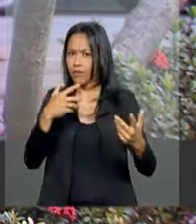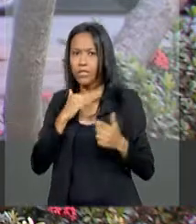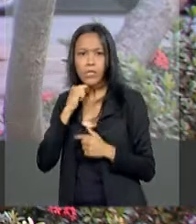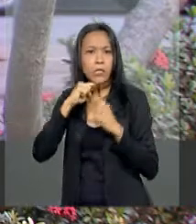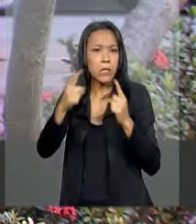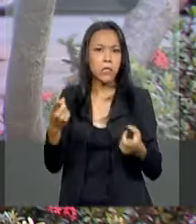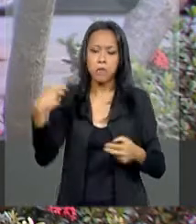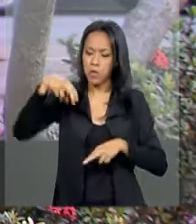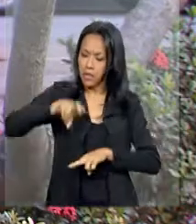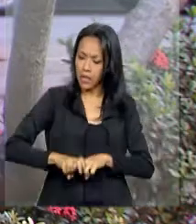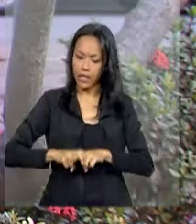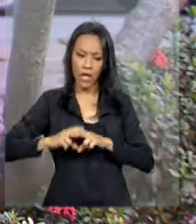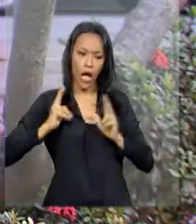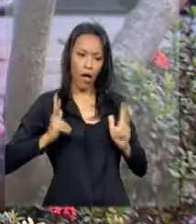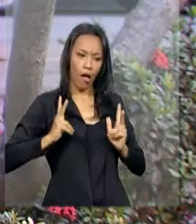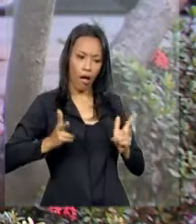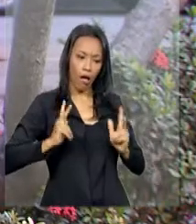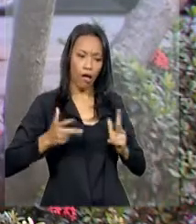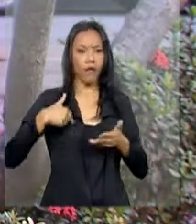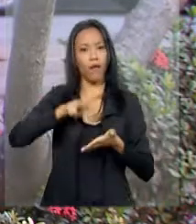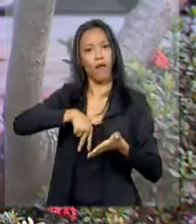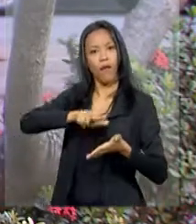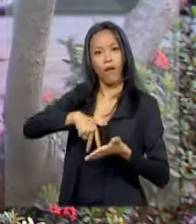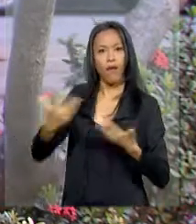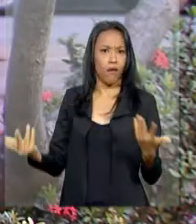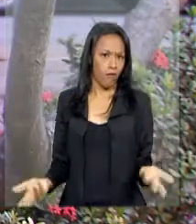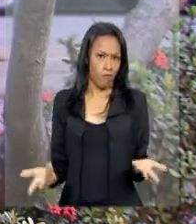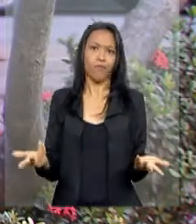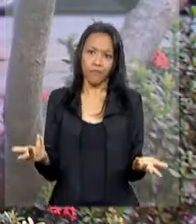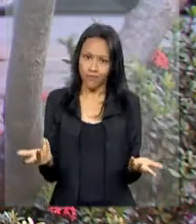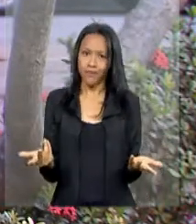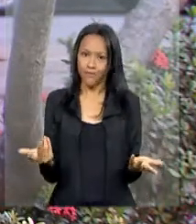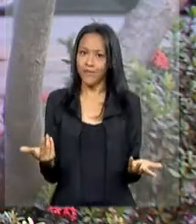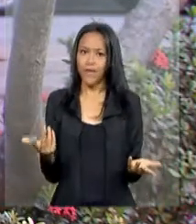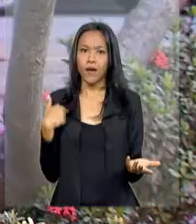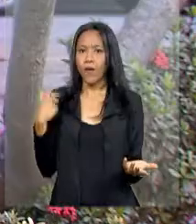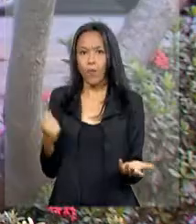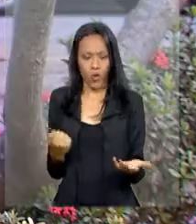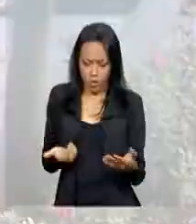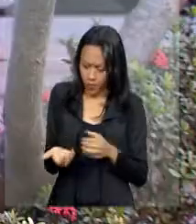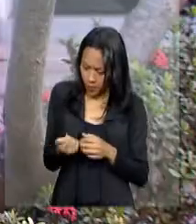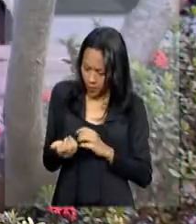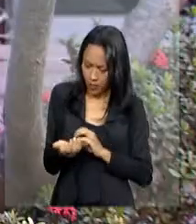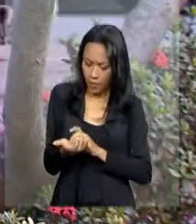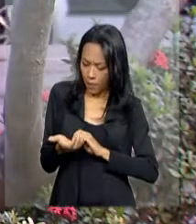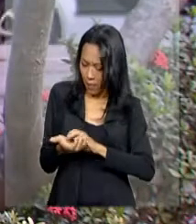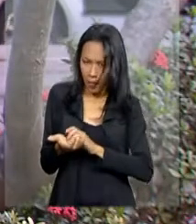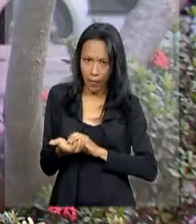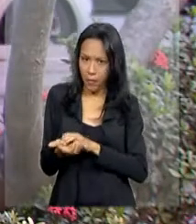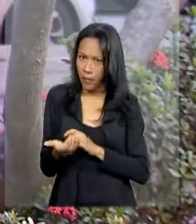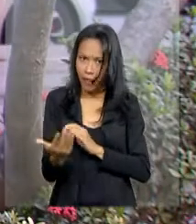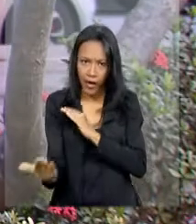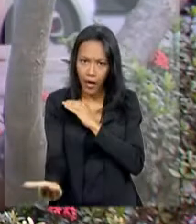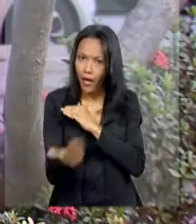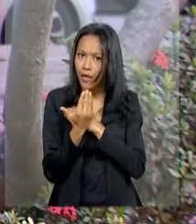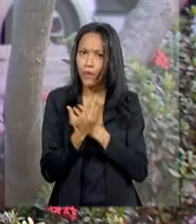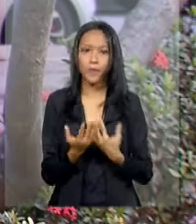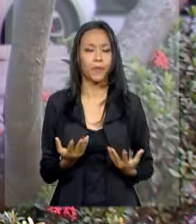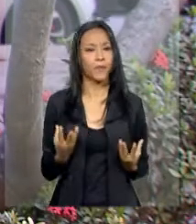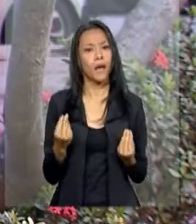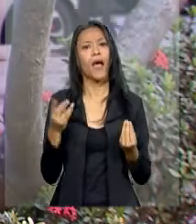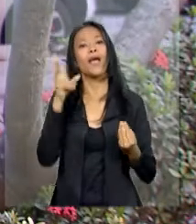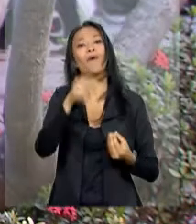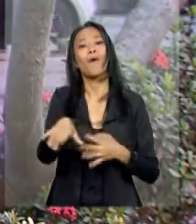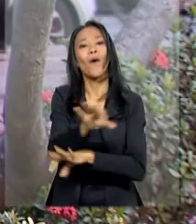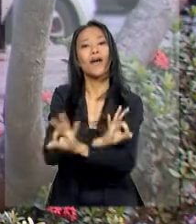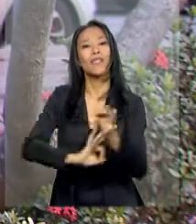Você pode sentar numa praça, você pode ler, pode manusear seu celular. Vai ajudar muito, vai arrumar